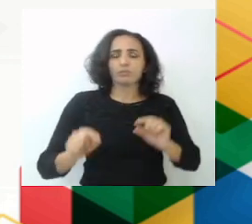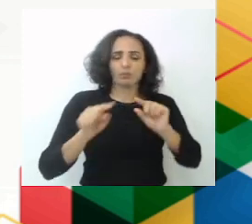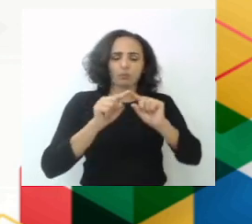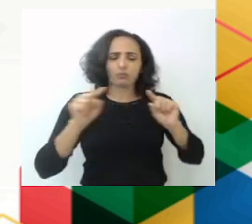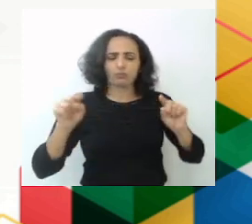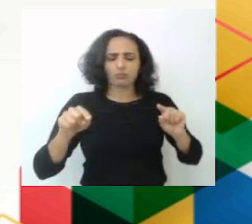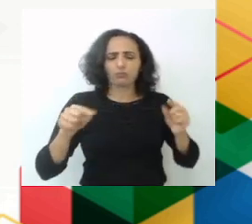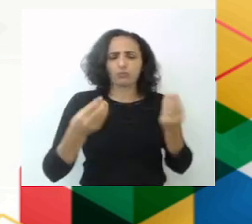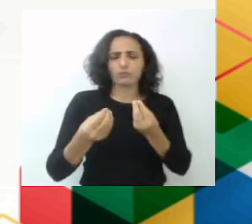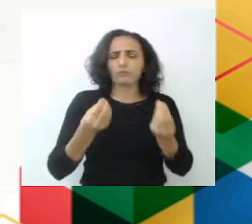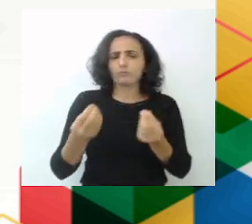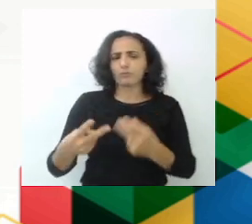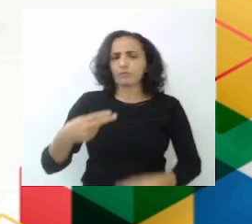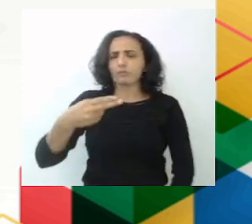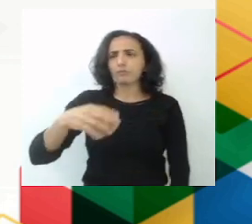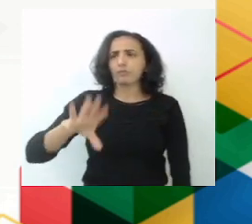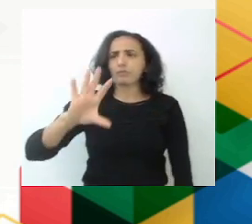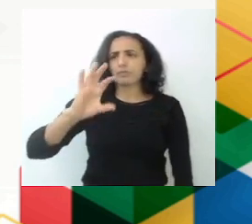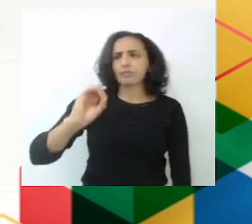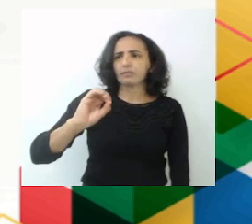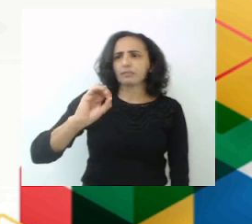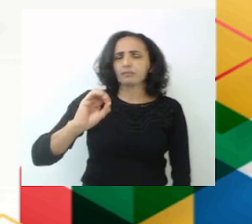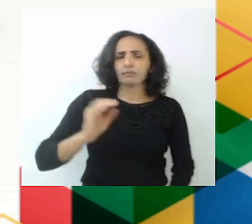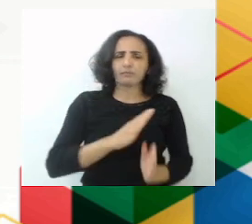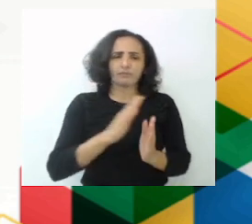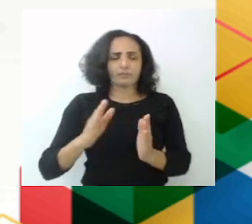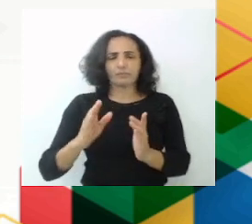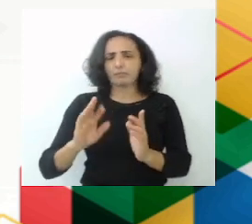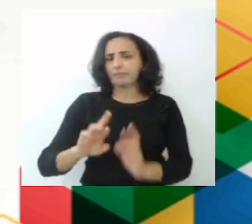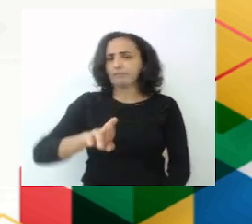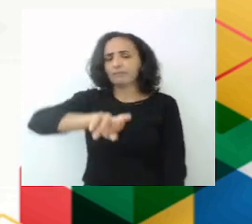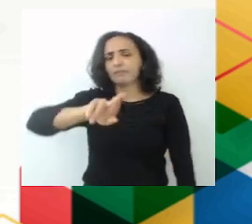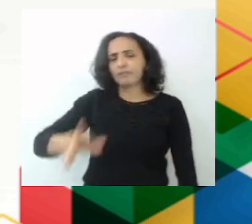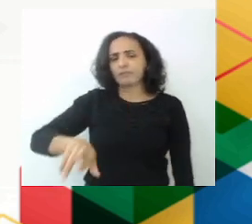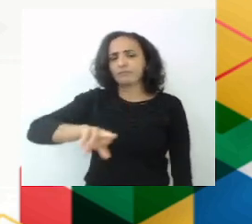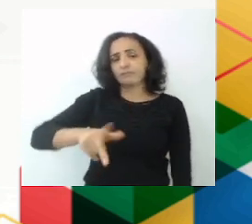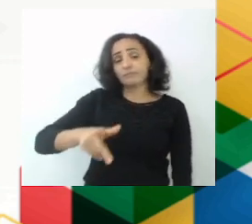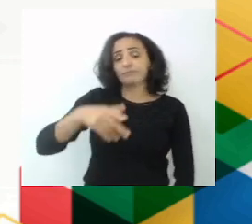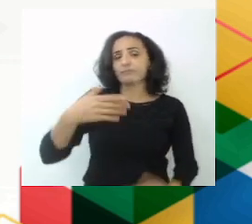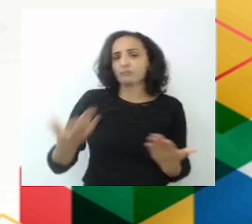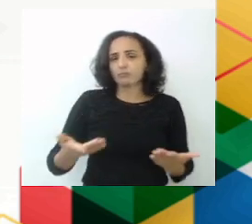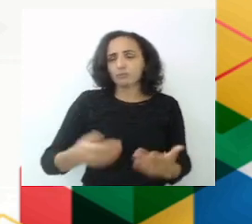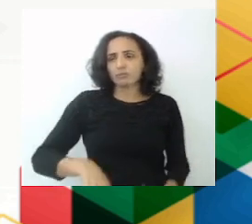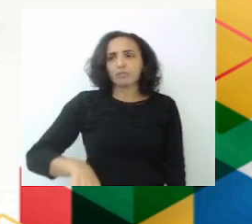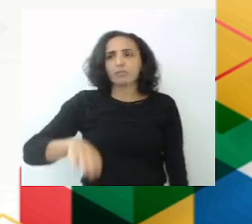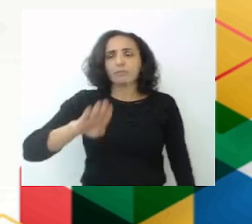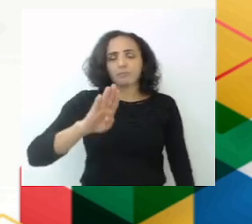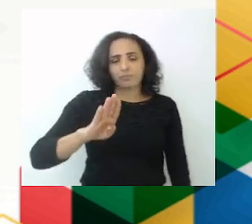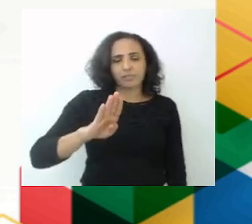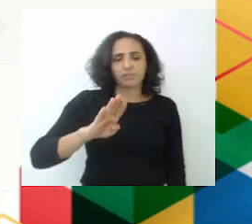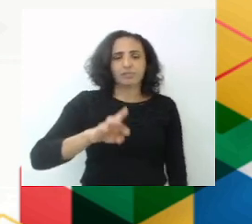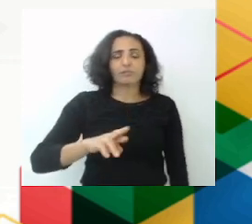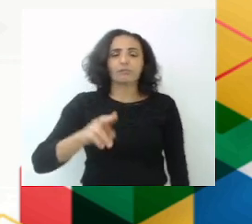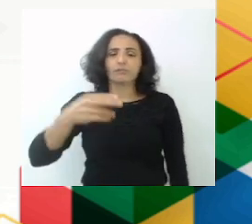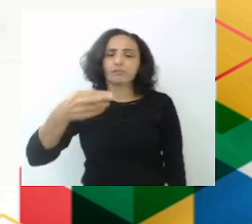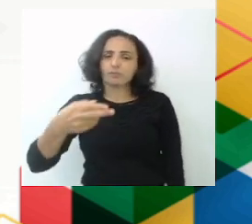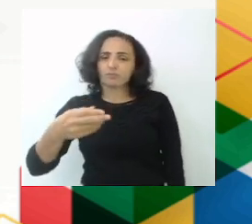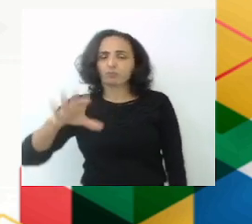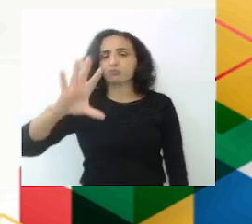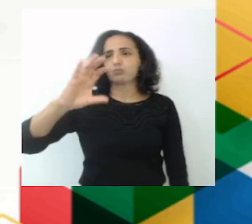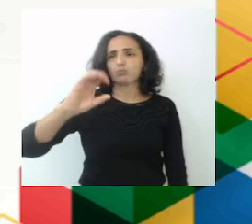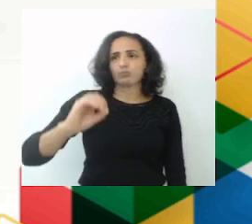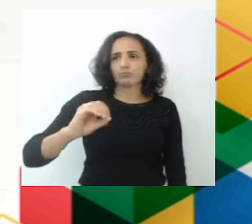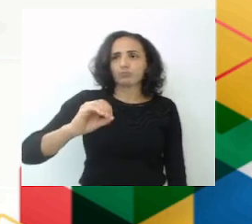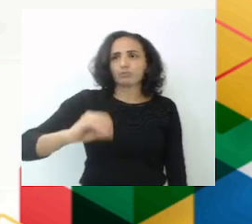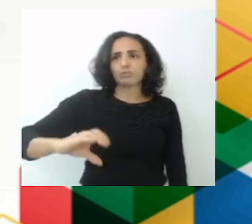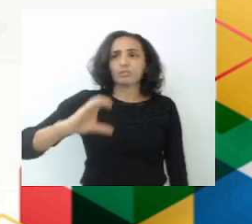gente diz que essas são funções quadráticas incompletas. São as incompletas com B igual a zero, incompleta com C